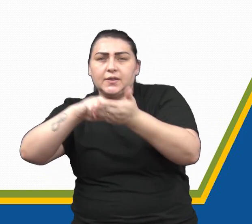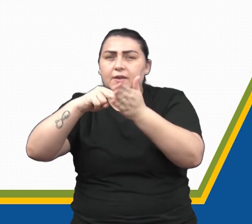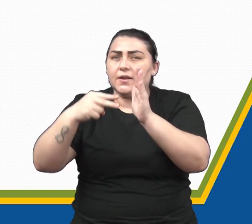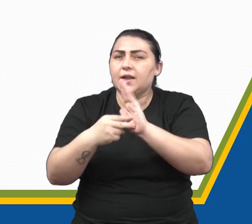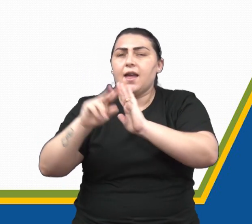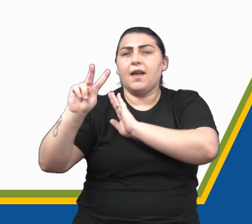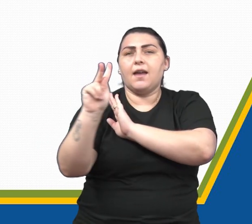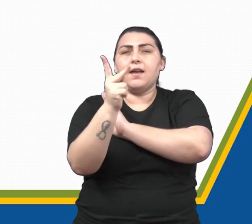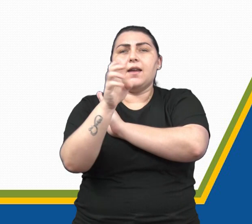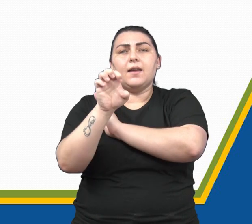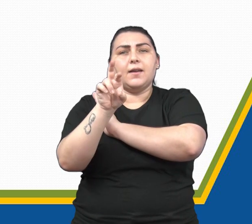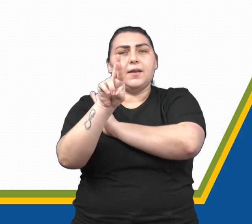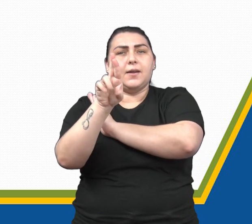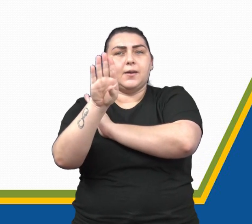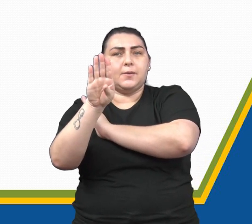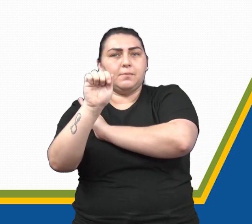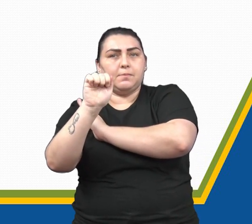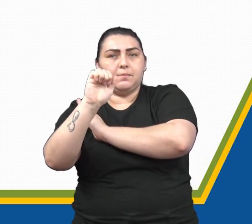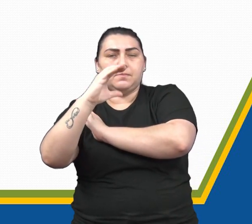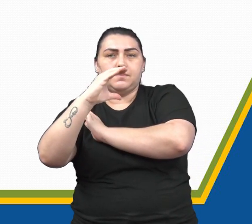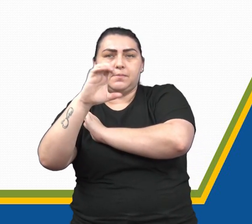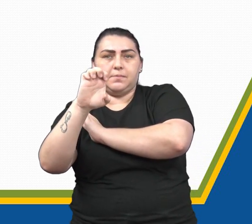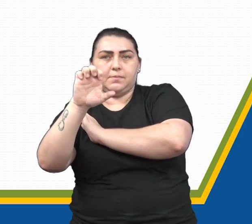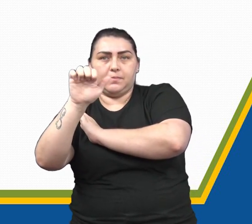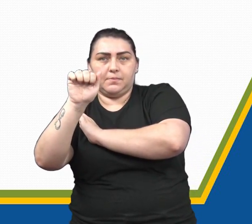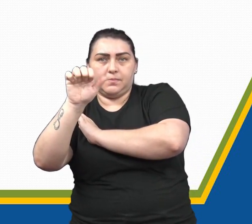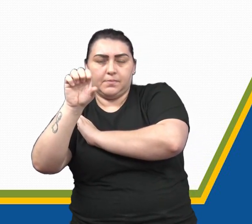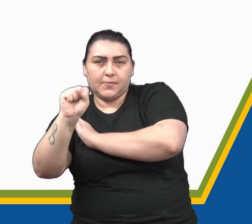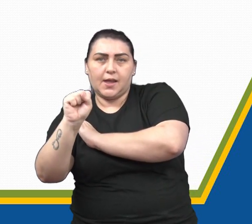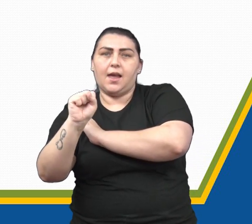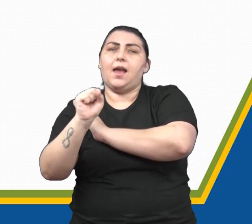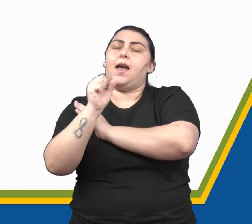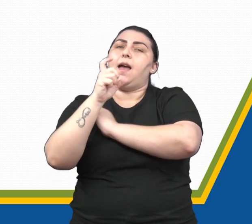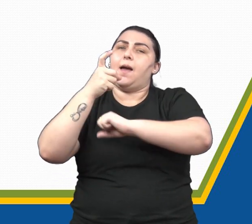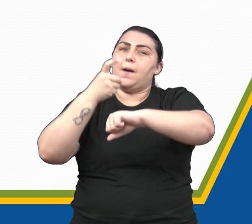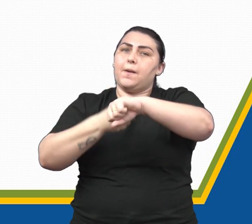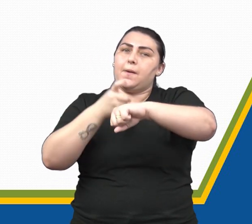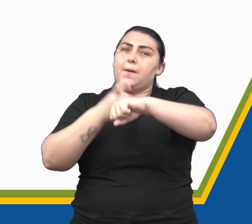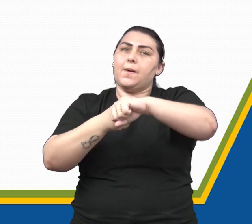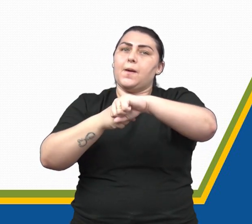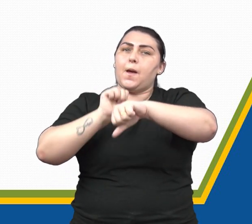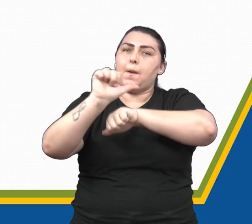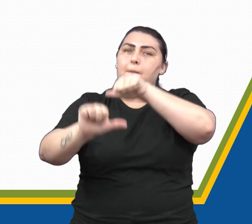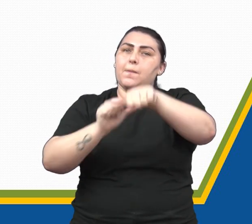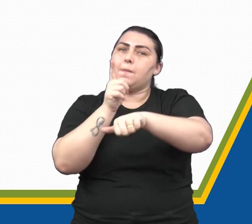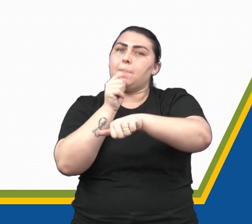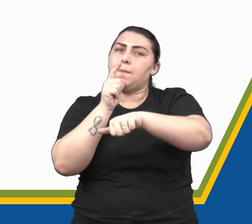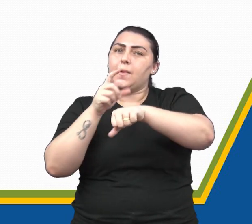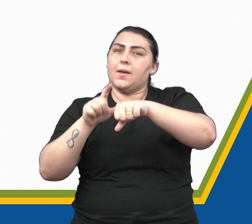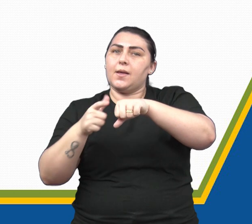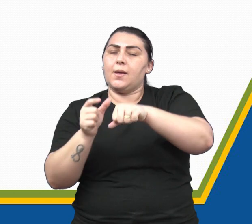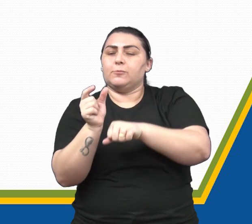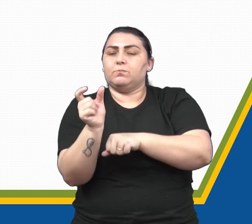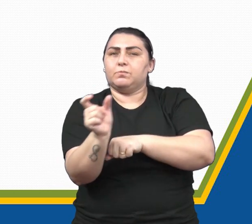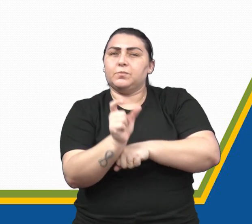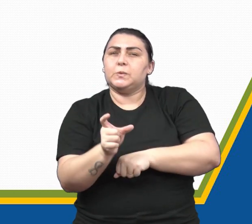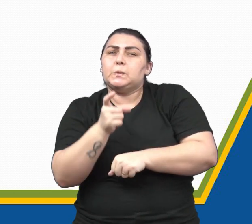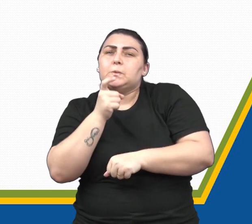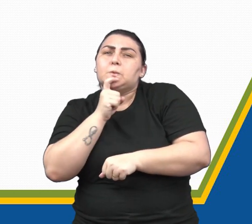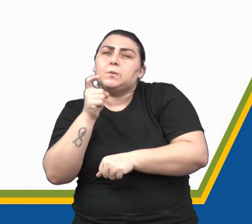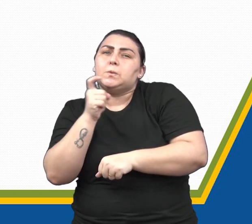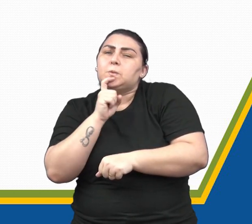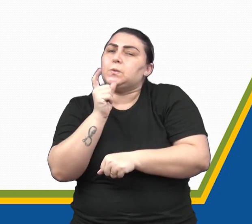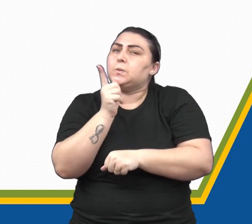tá? Como apresenta ainda um processo de degelo, pequenos pedaços de pedras de gelo com água